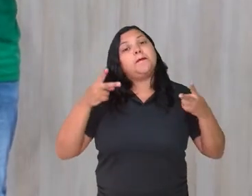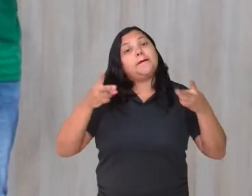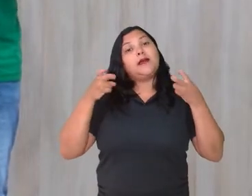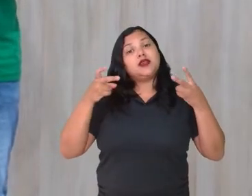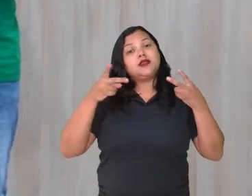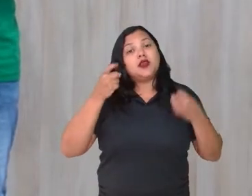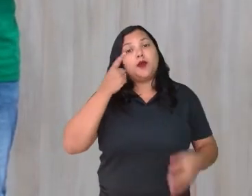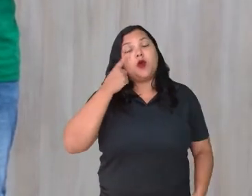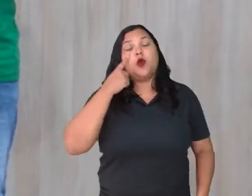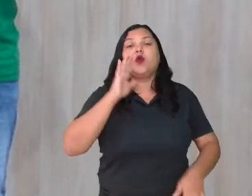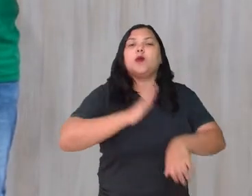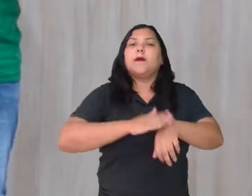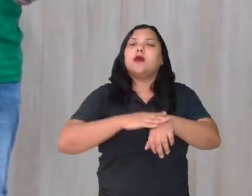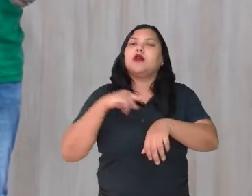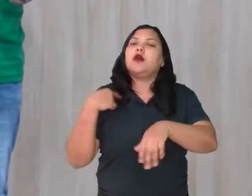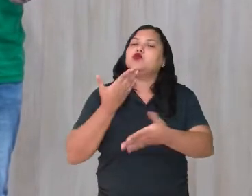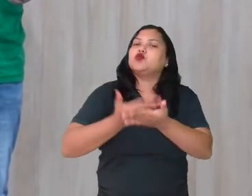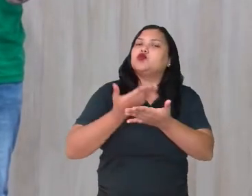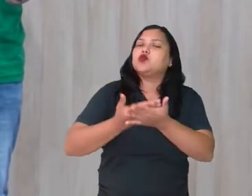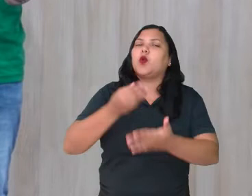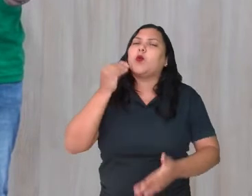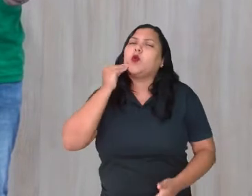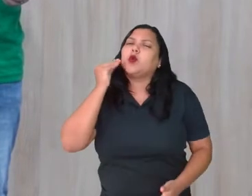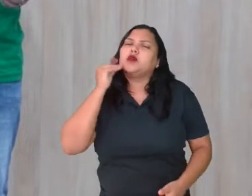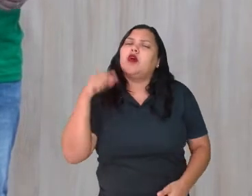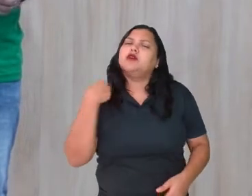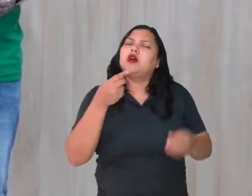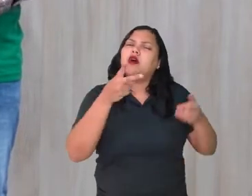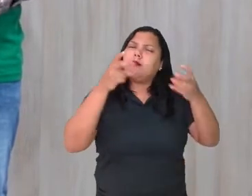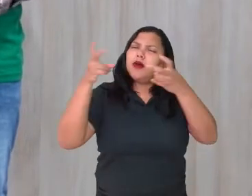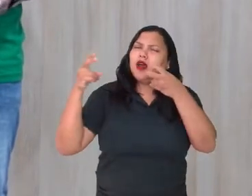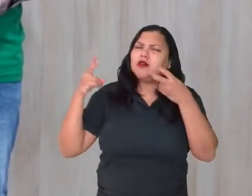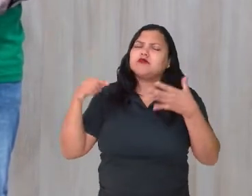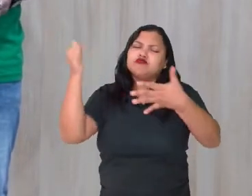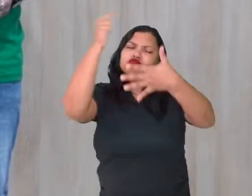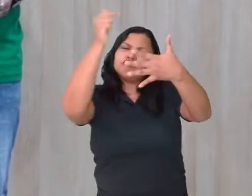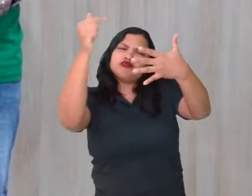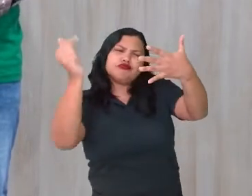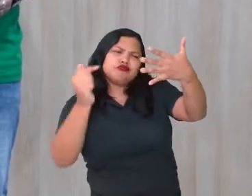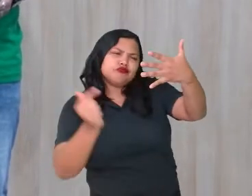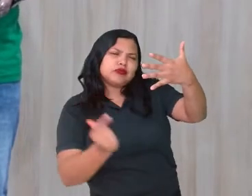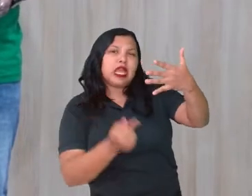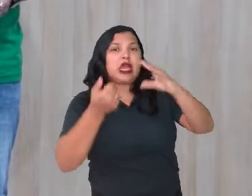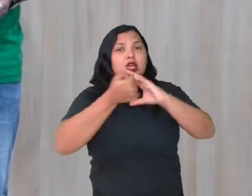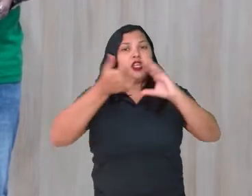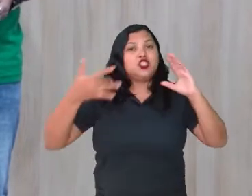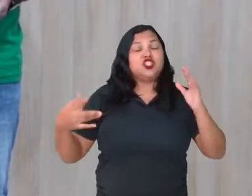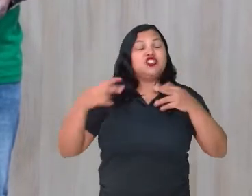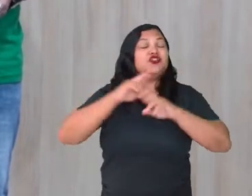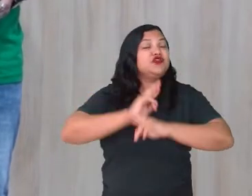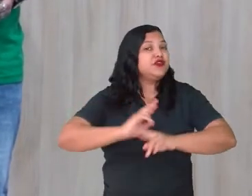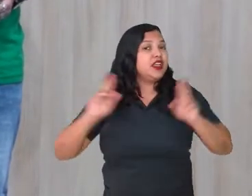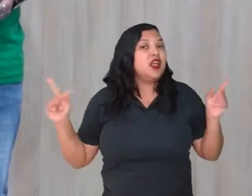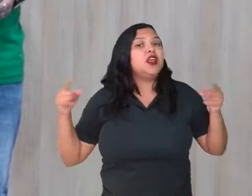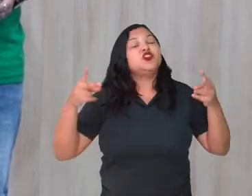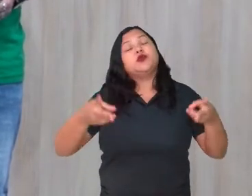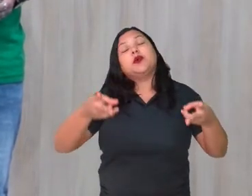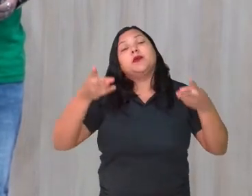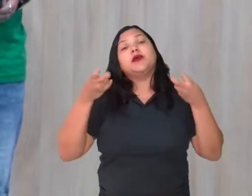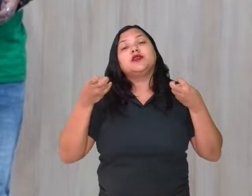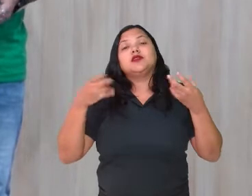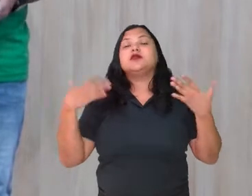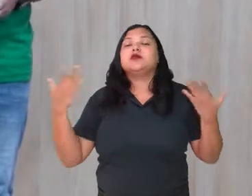que toda vez que a gente vai trabalhar a ideia de chance, a gente está olhando diversos cenários, diversos aspectos, para a gente